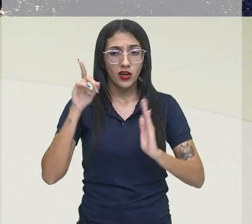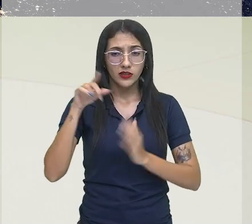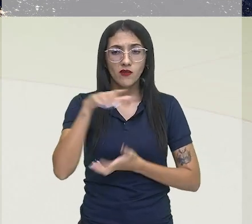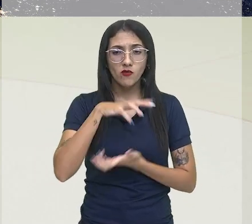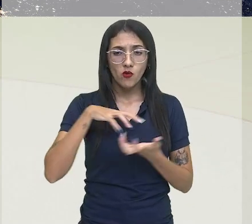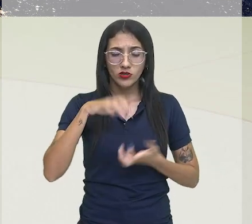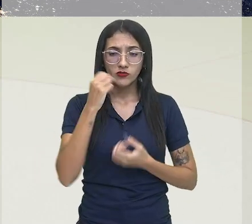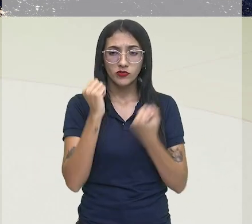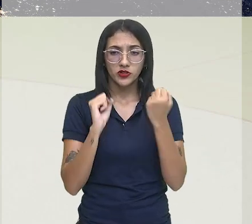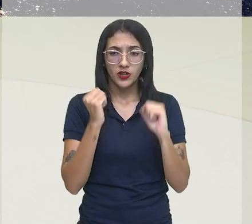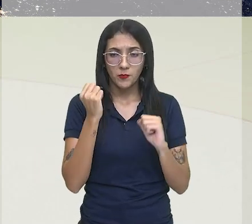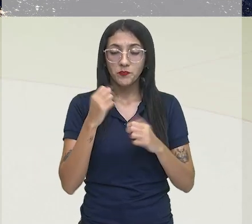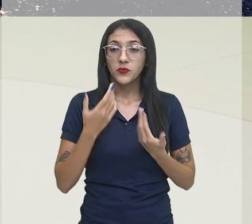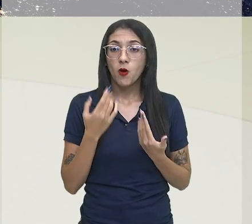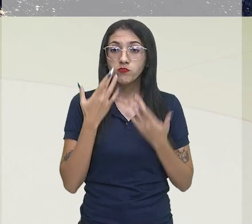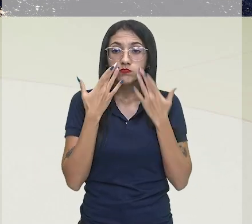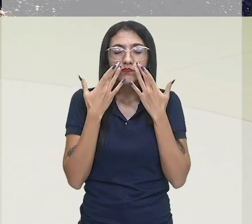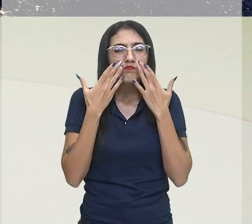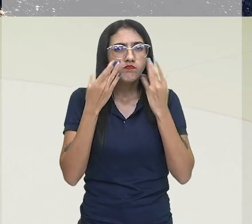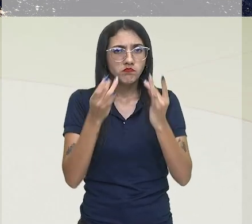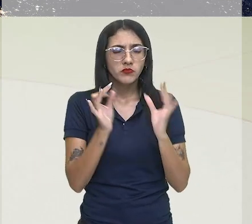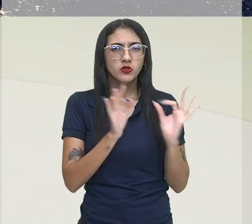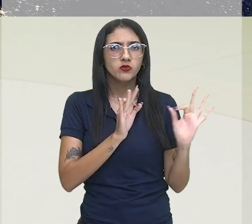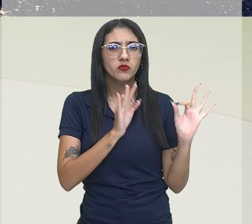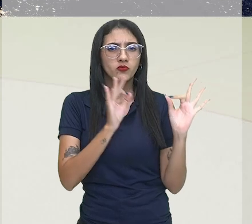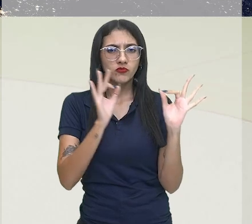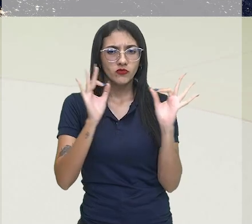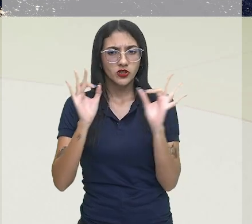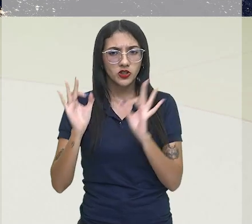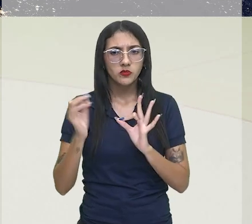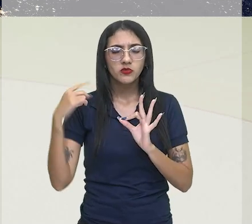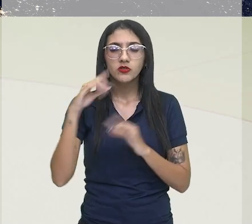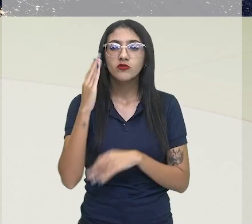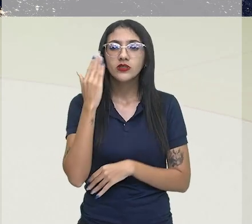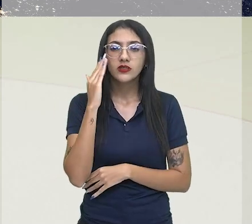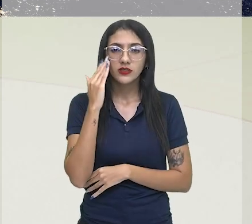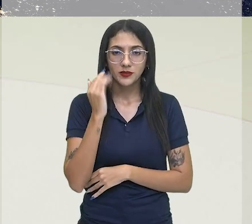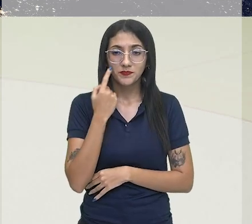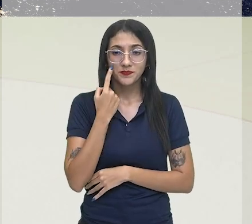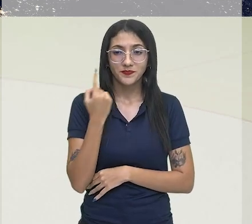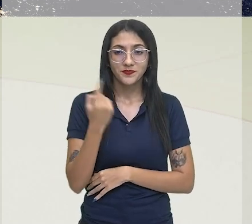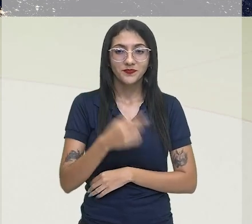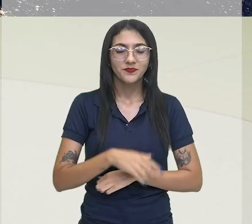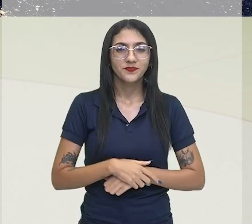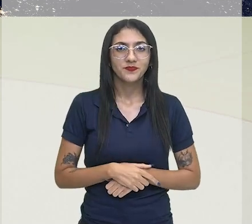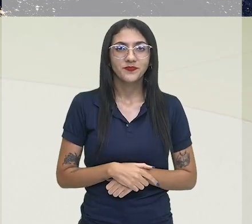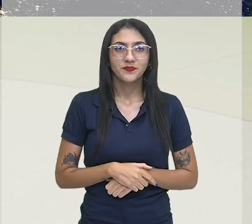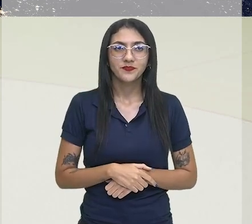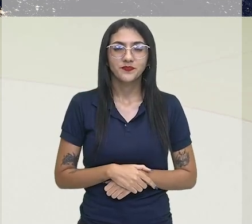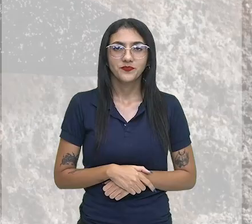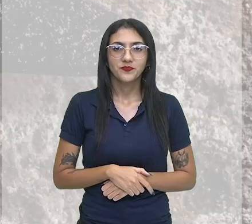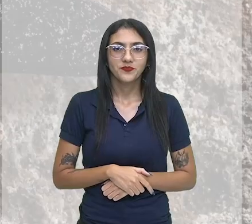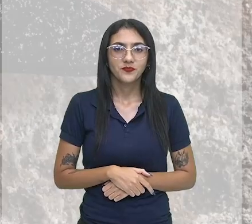Inglaterra. Então, vamos ver agora sobre o vídeo, né, da Biston betulária. Veja aí.